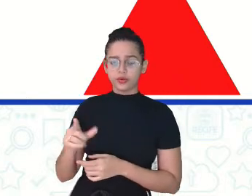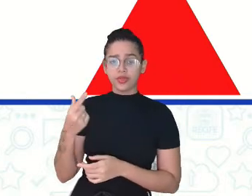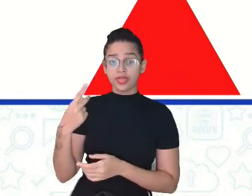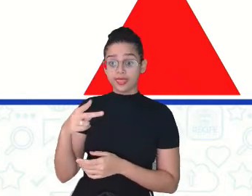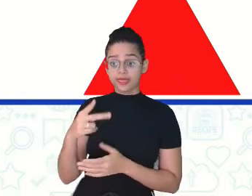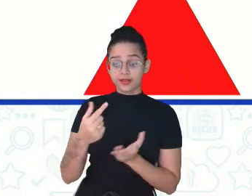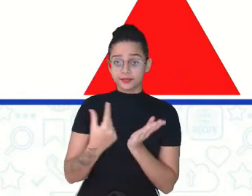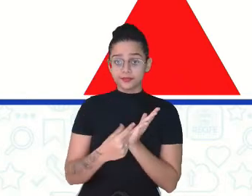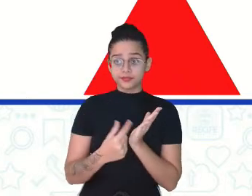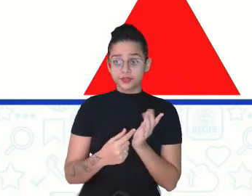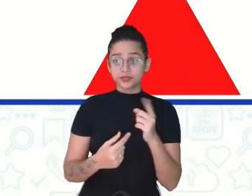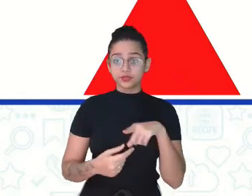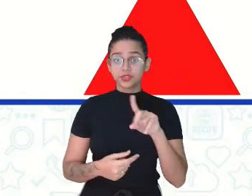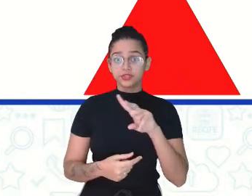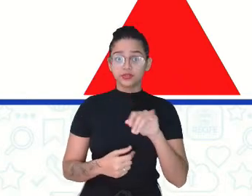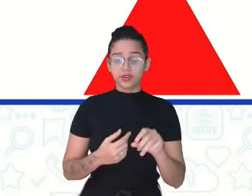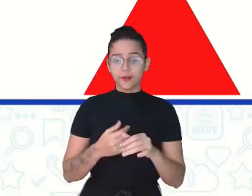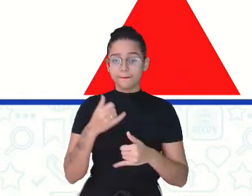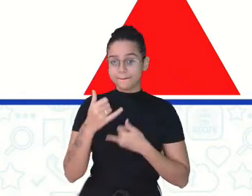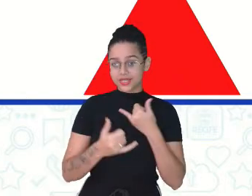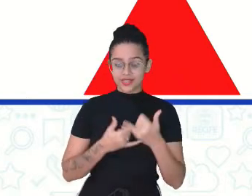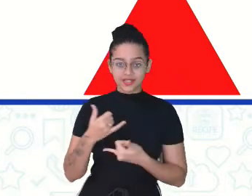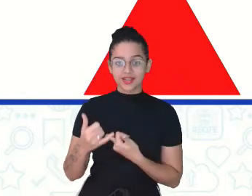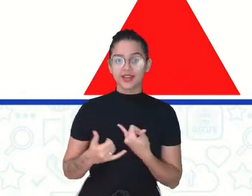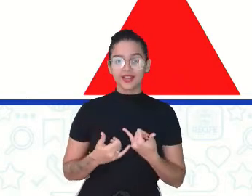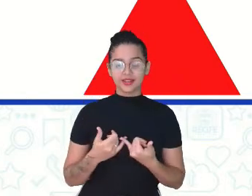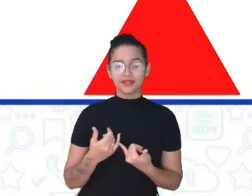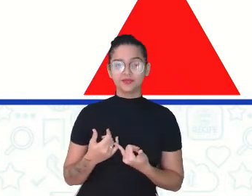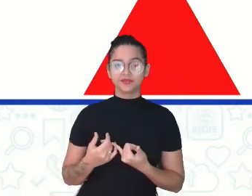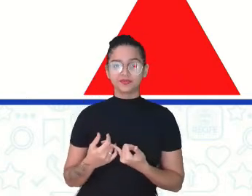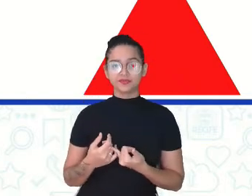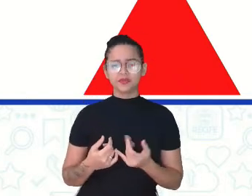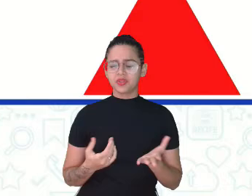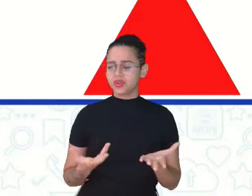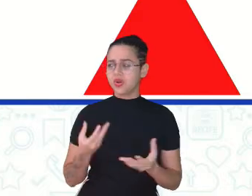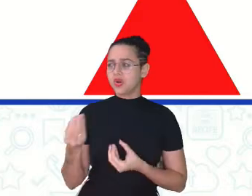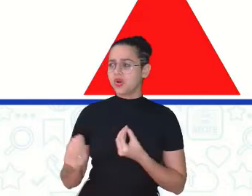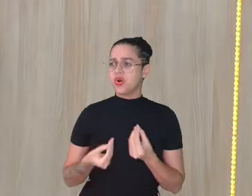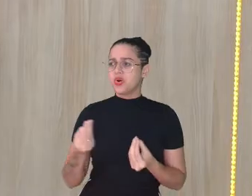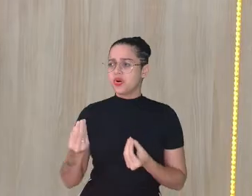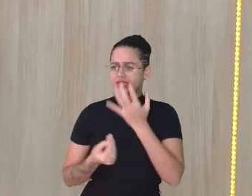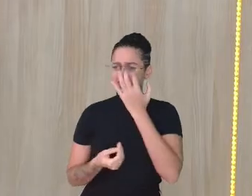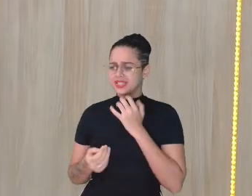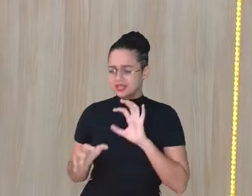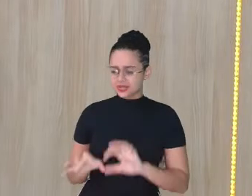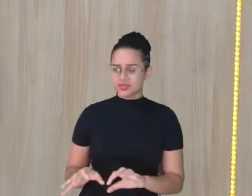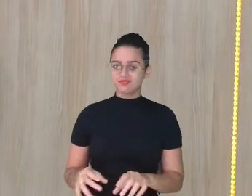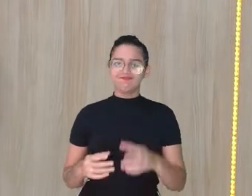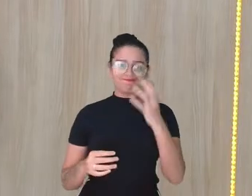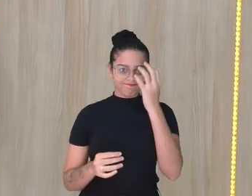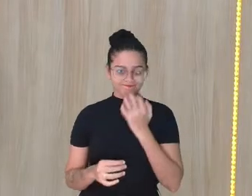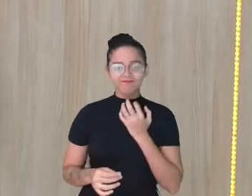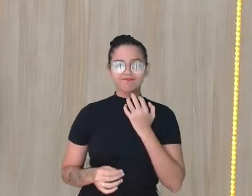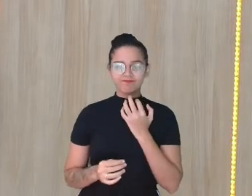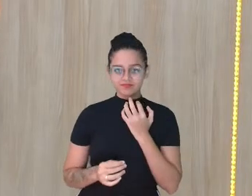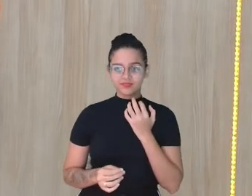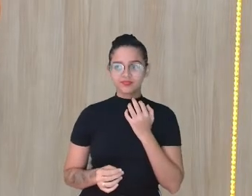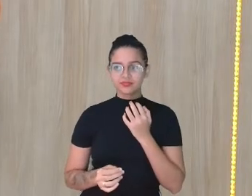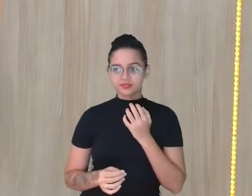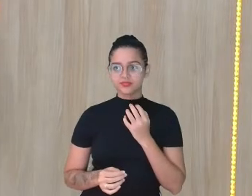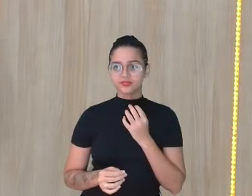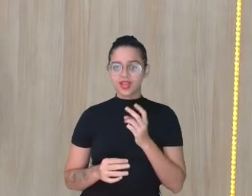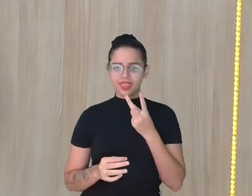nesses aplicativos vocês vão poder brincar. Nossa, professora, Sério isso? Sério. O